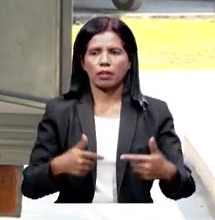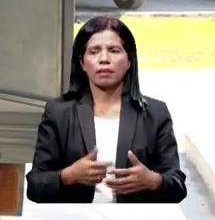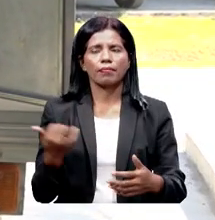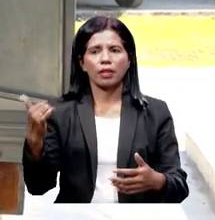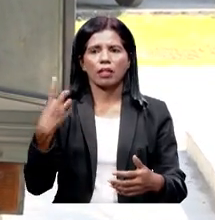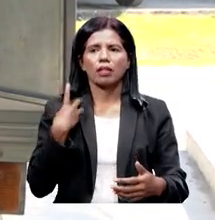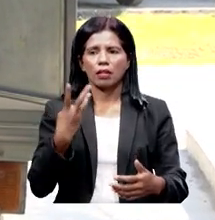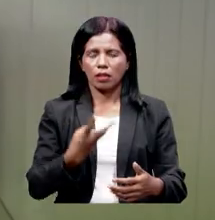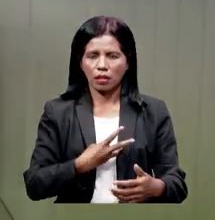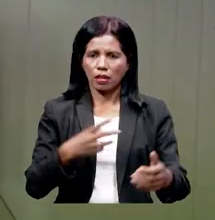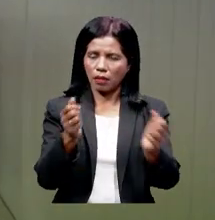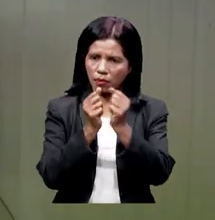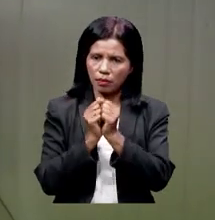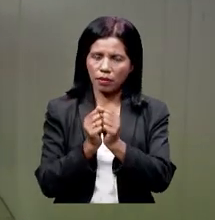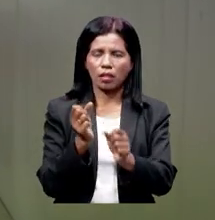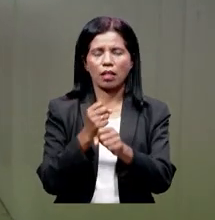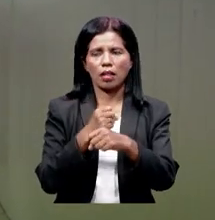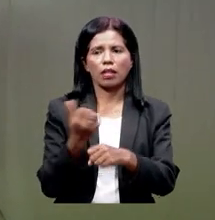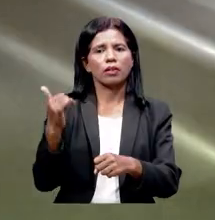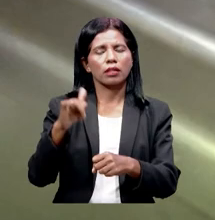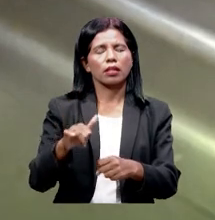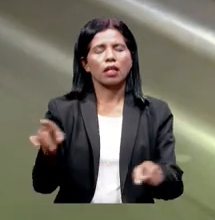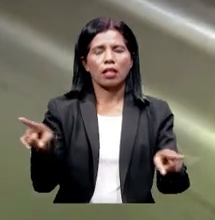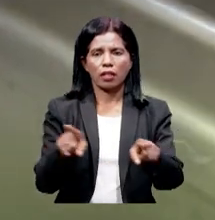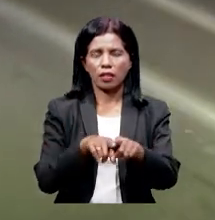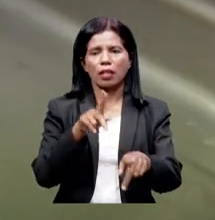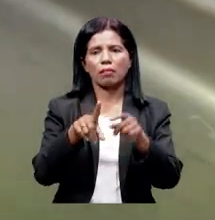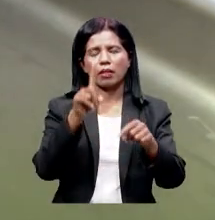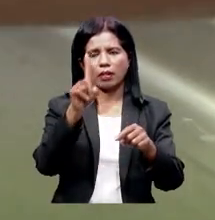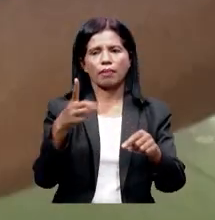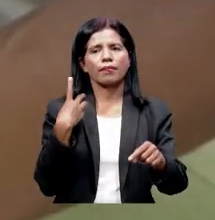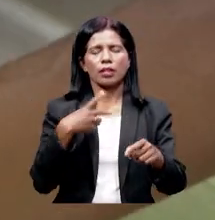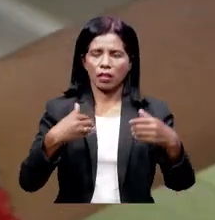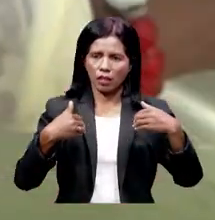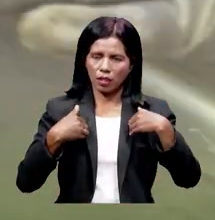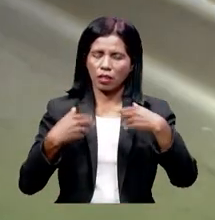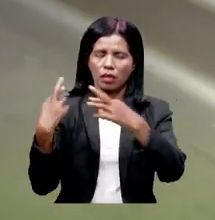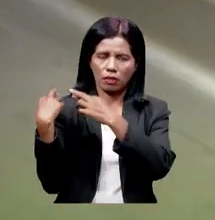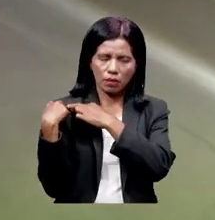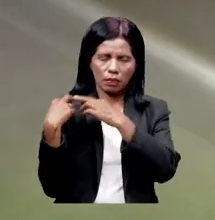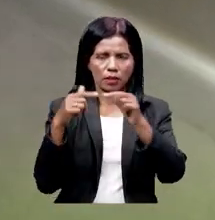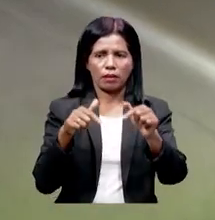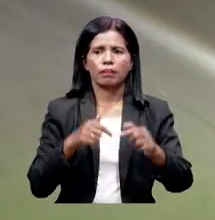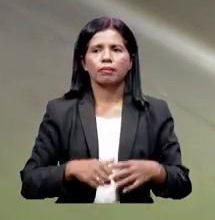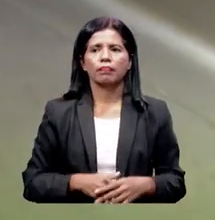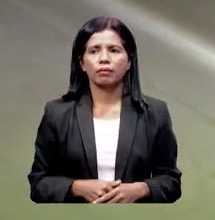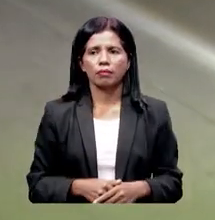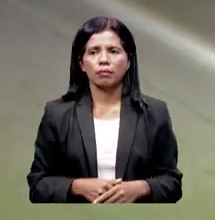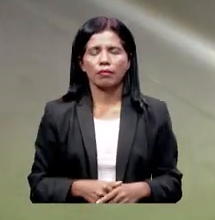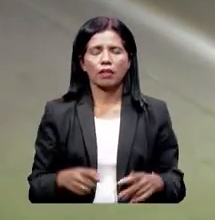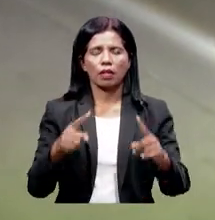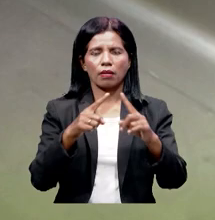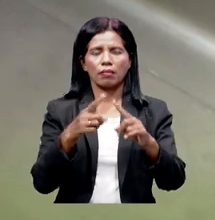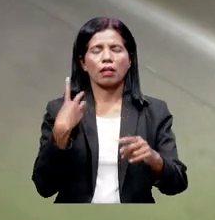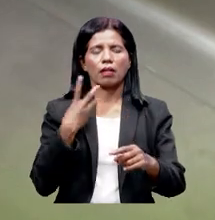ma camuto no halo sira sai ema ida ita teng hamuto ato responsabel ba ida ne ba ami ai